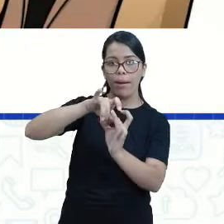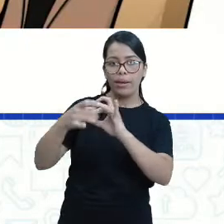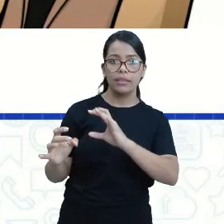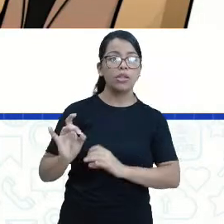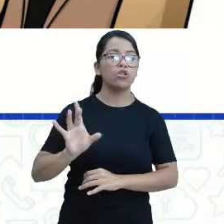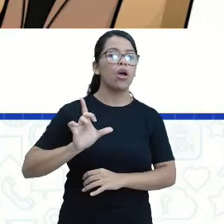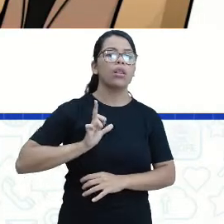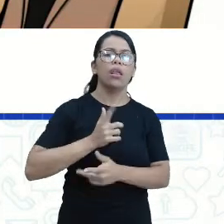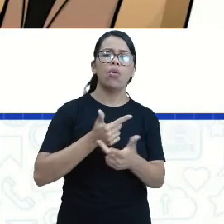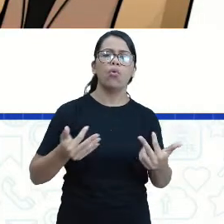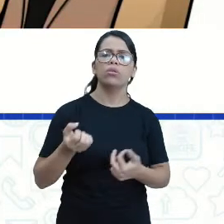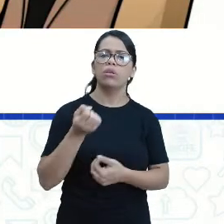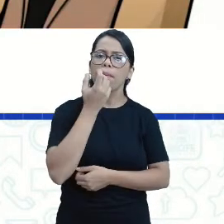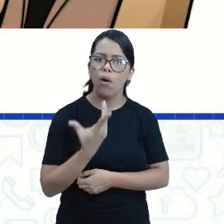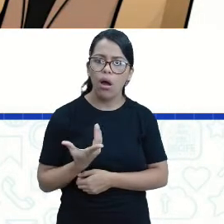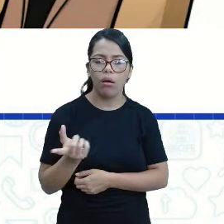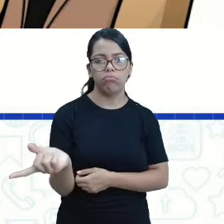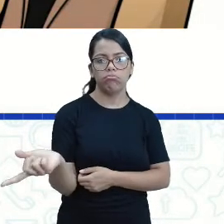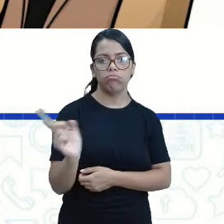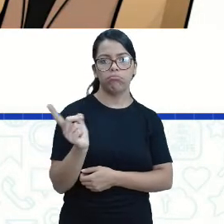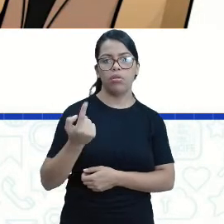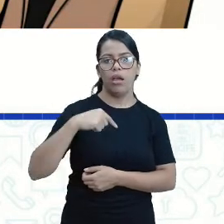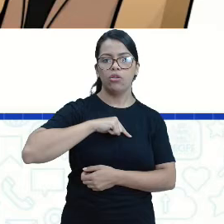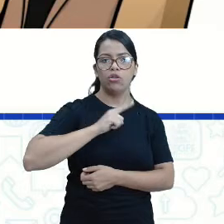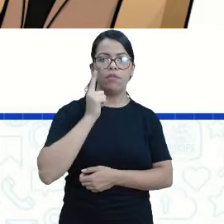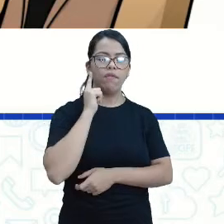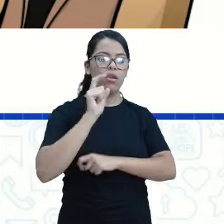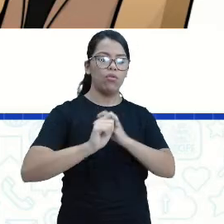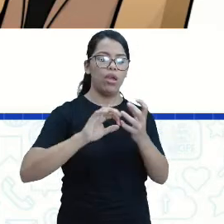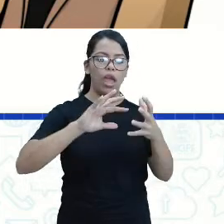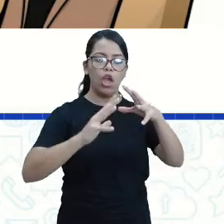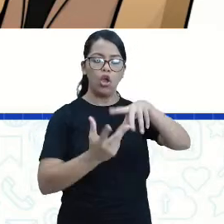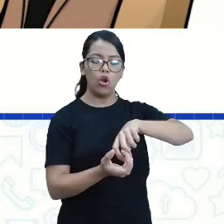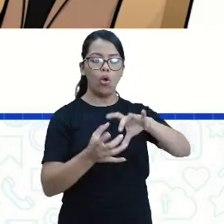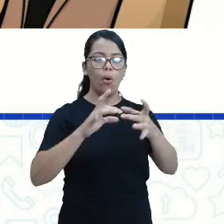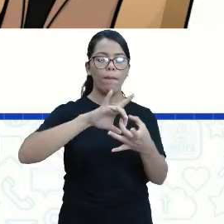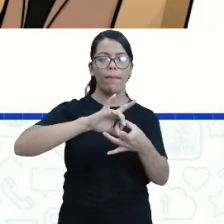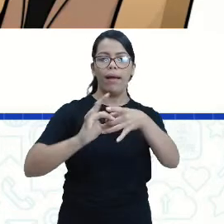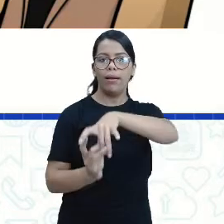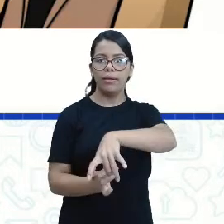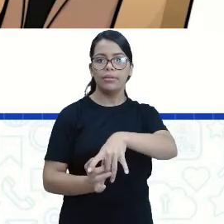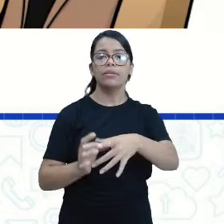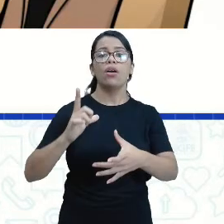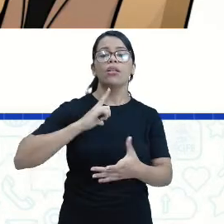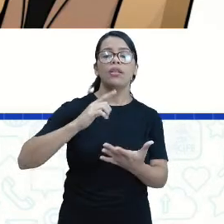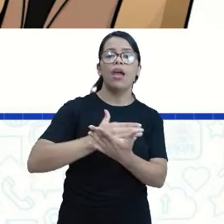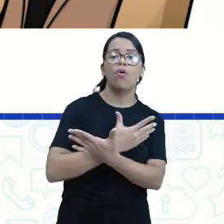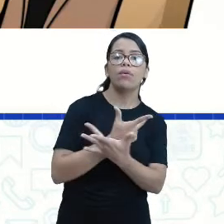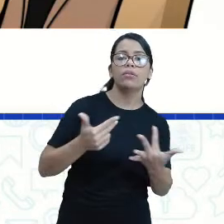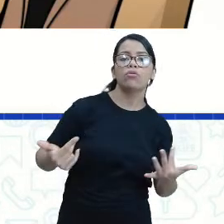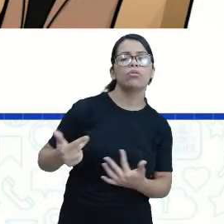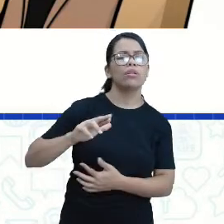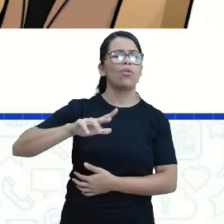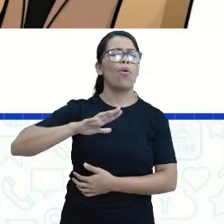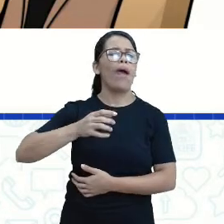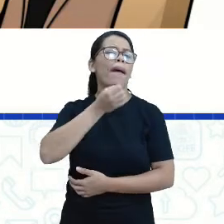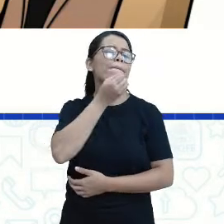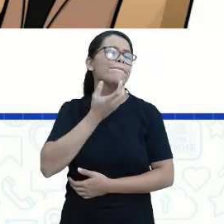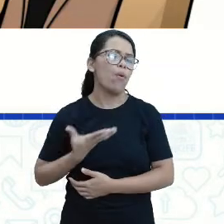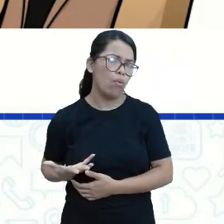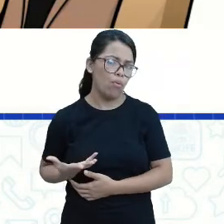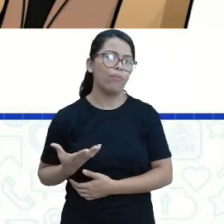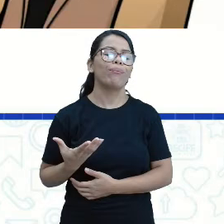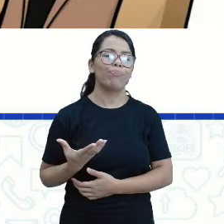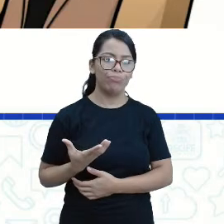boas? Não. A gente vai ver, professor, que a globalização também tem coisas que não são tão boas, tá? A ideia da globalização